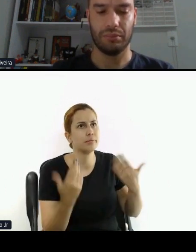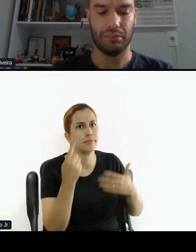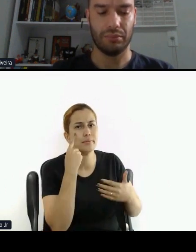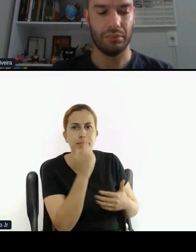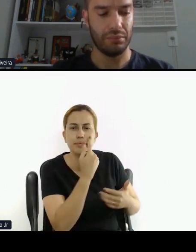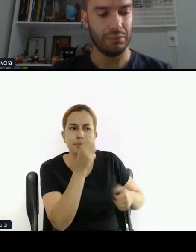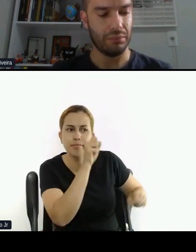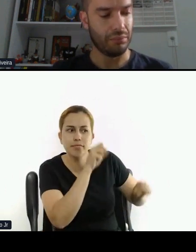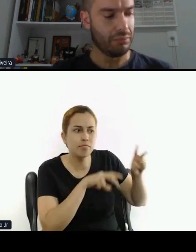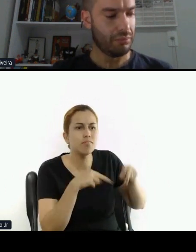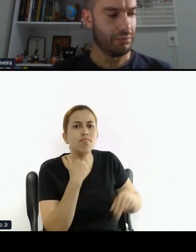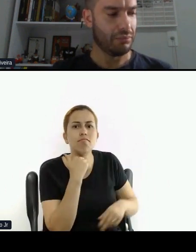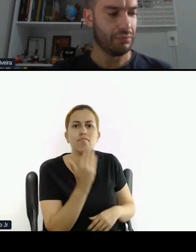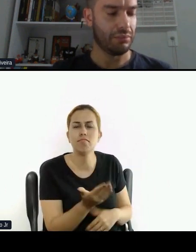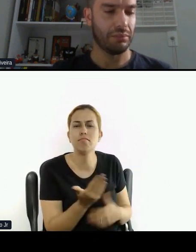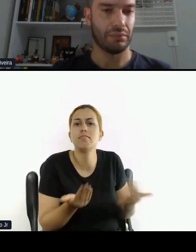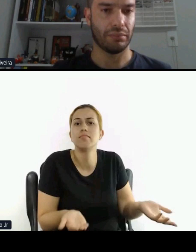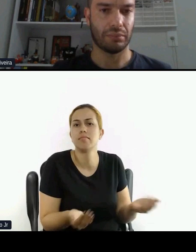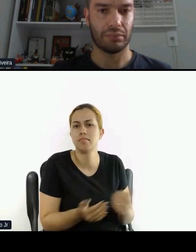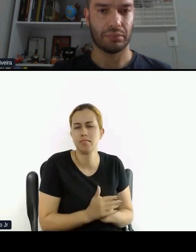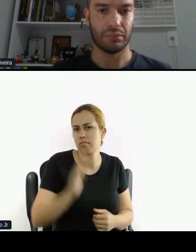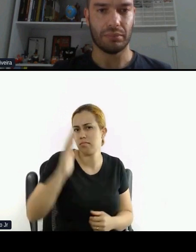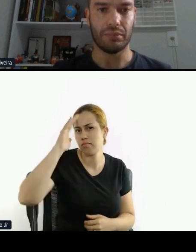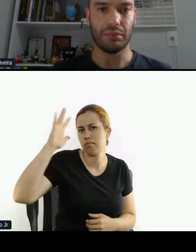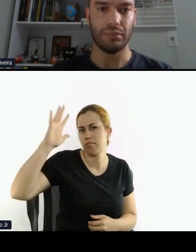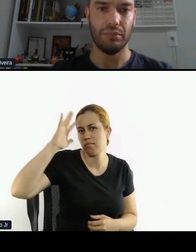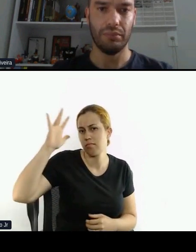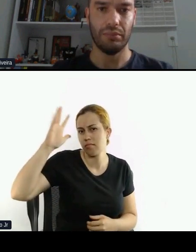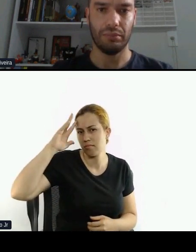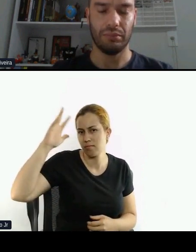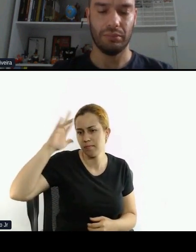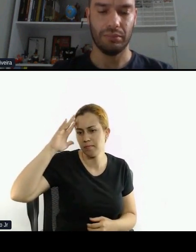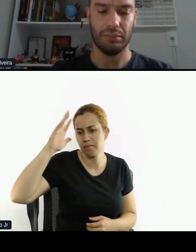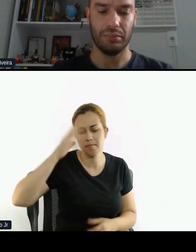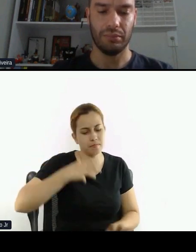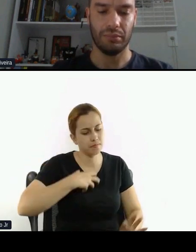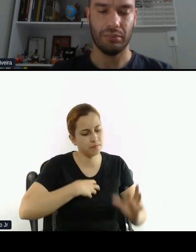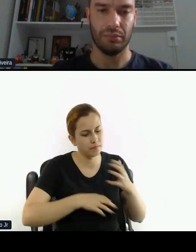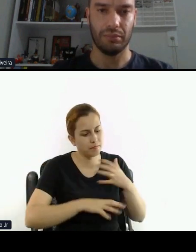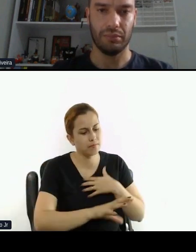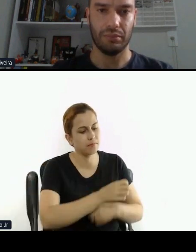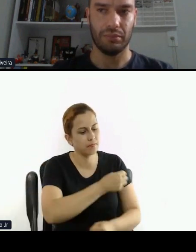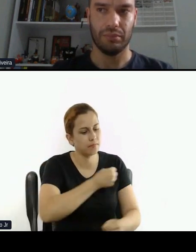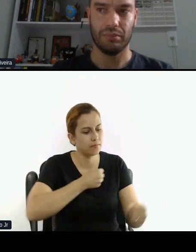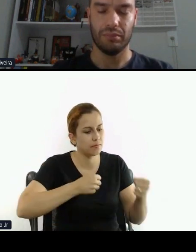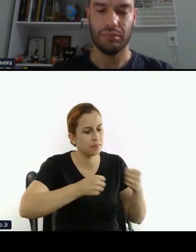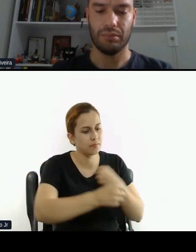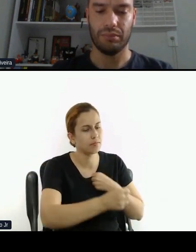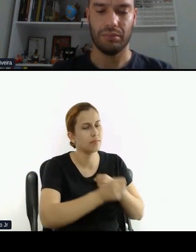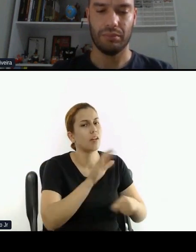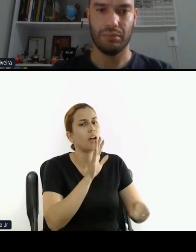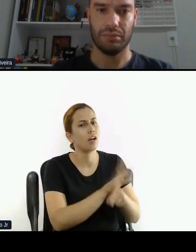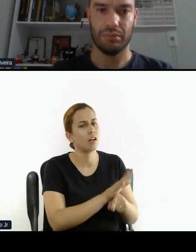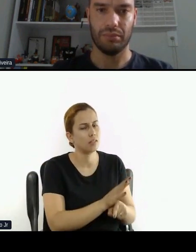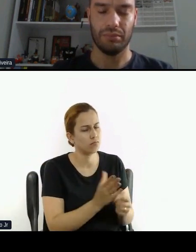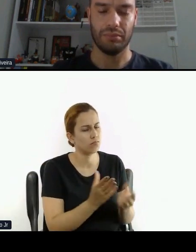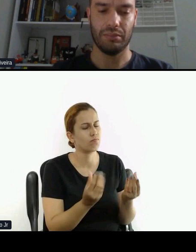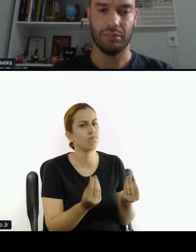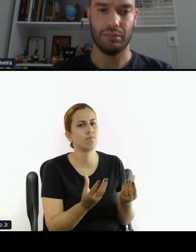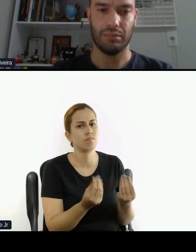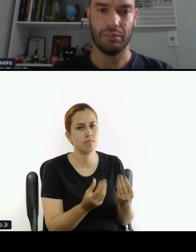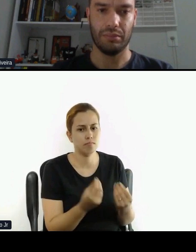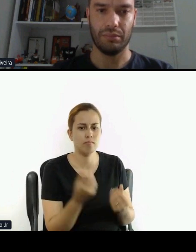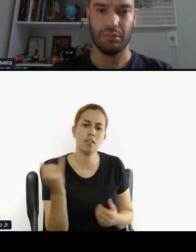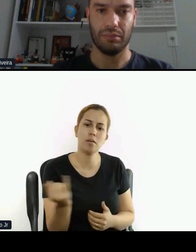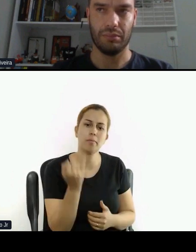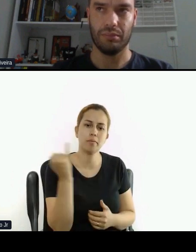Ou seja, a gente já começar a pensar nas pessoas, ter essa parte de empatia, que eu sempre trago também quando a gente fala de acessibilidade, é uma chave também